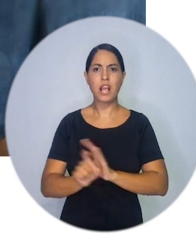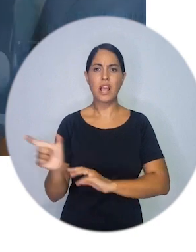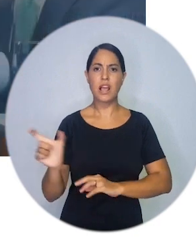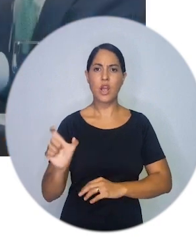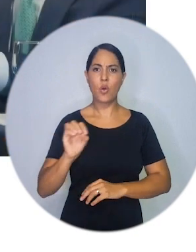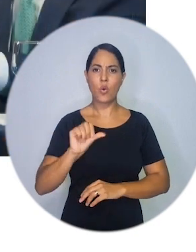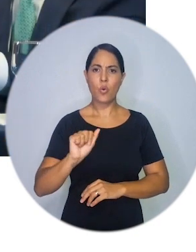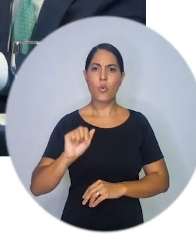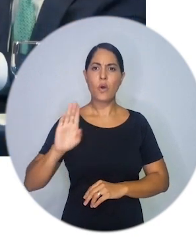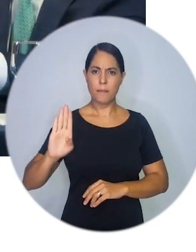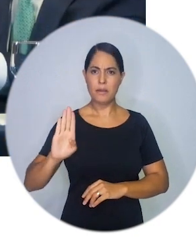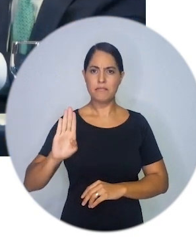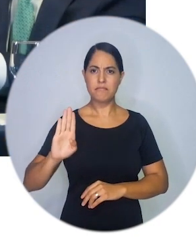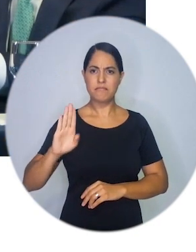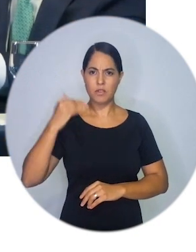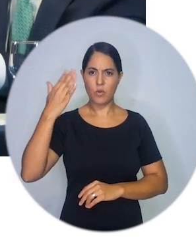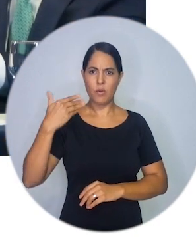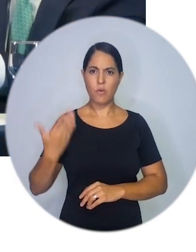Honrem